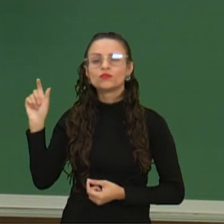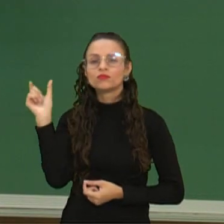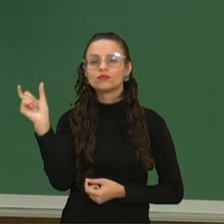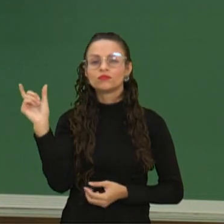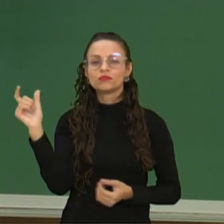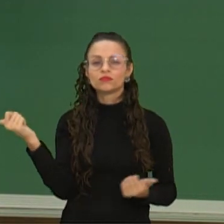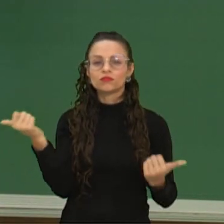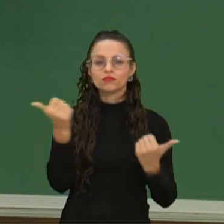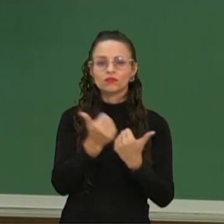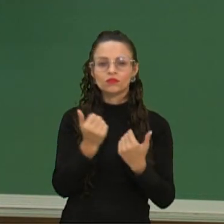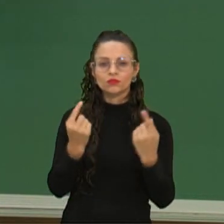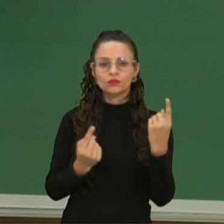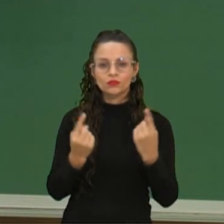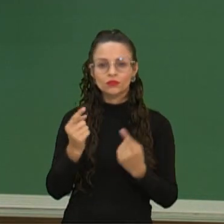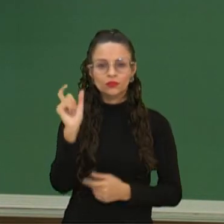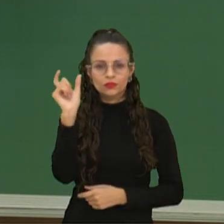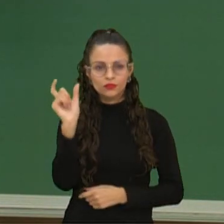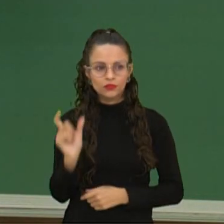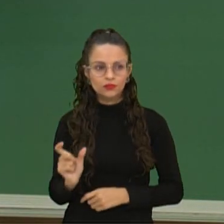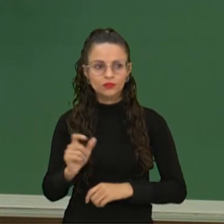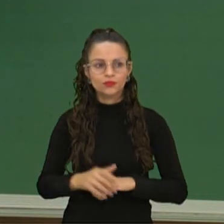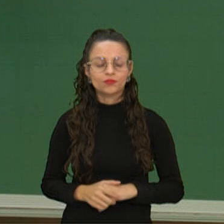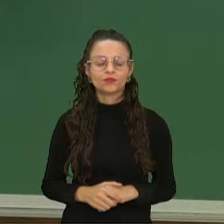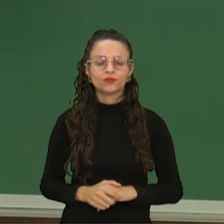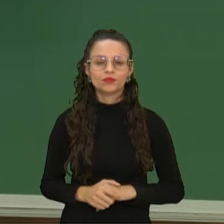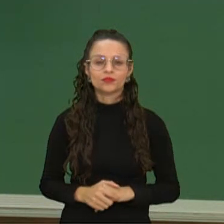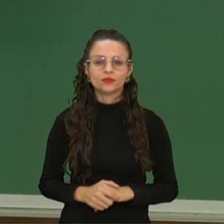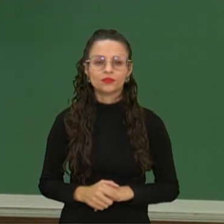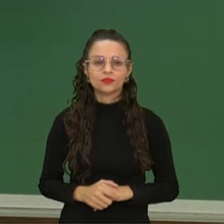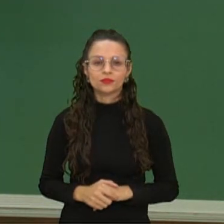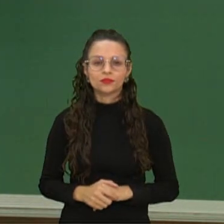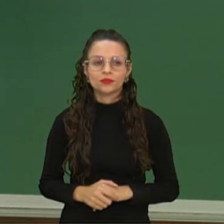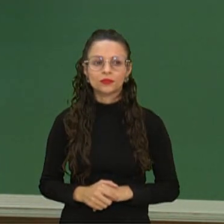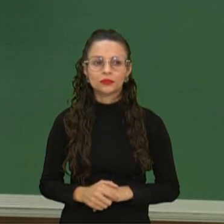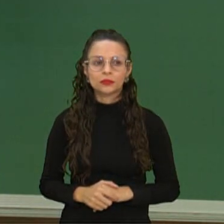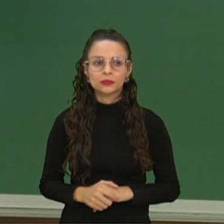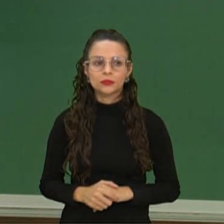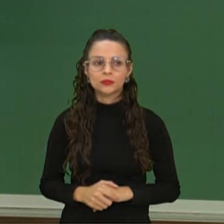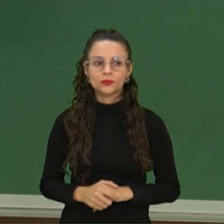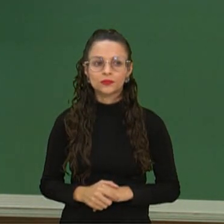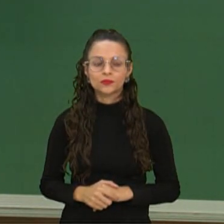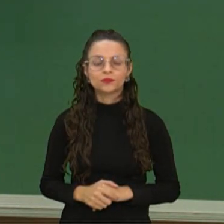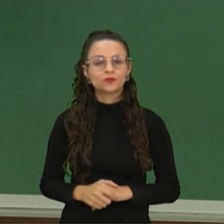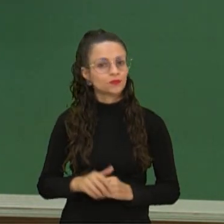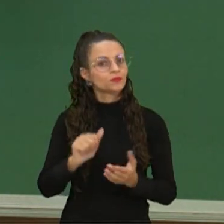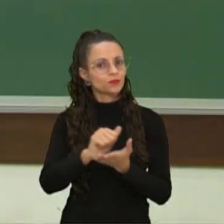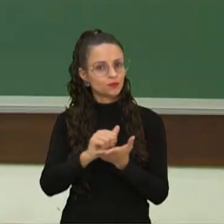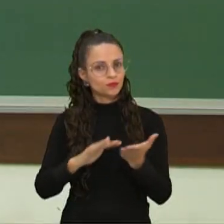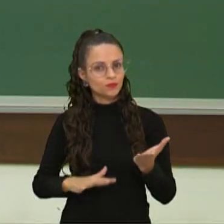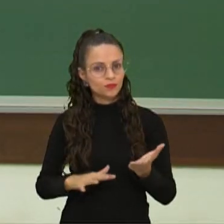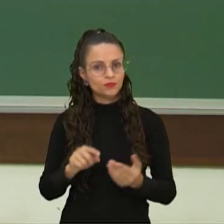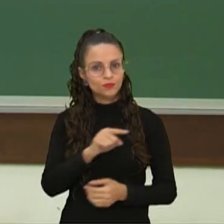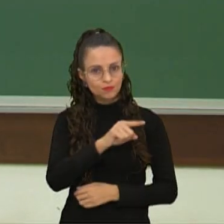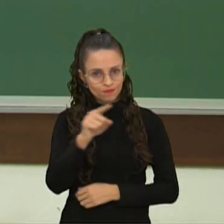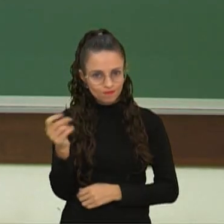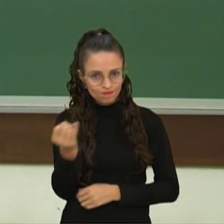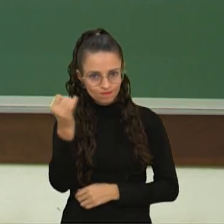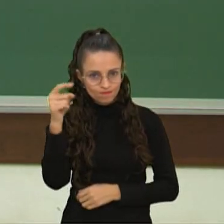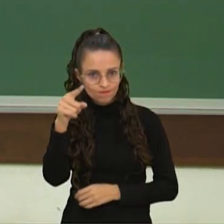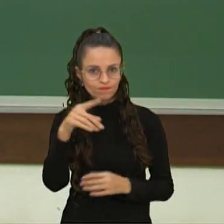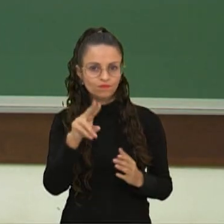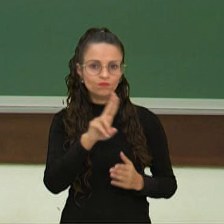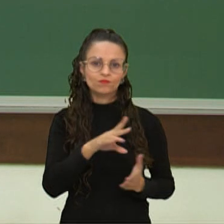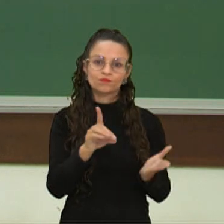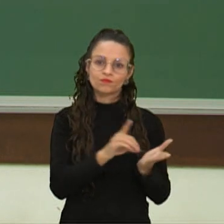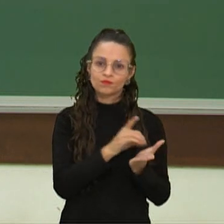ser substituída por qual palavra? Heats or cools down. É uma atividade que é importante você utilizar o dicionário se